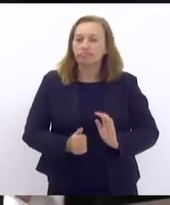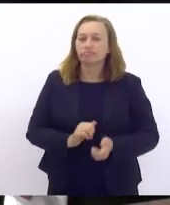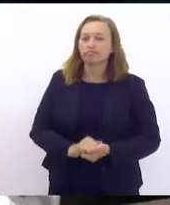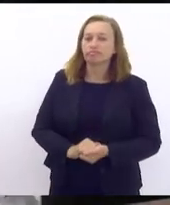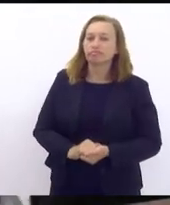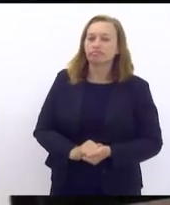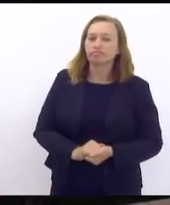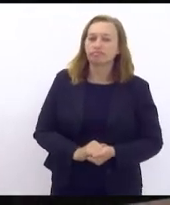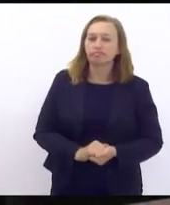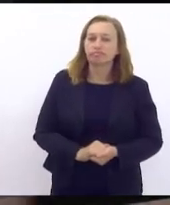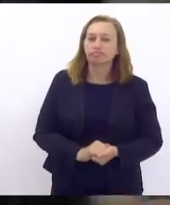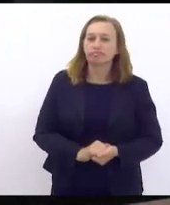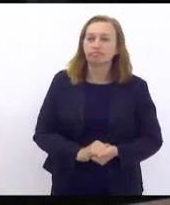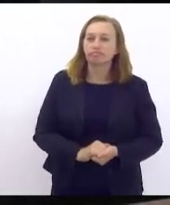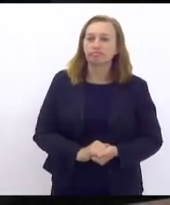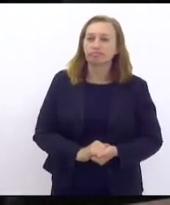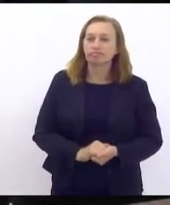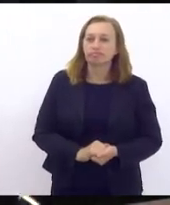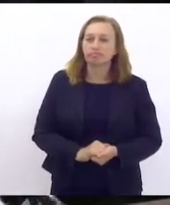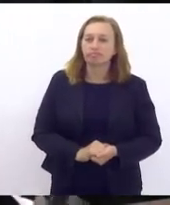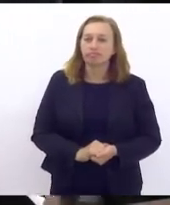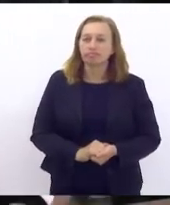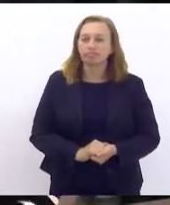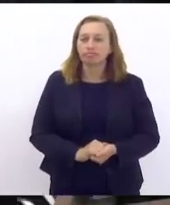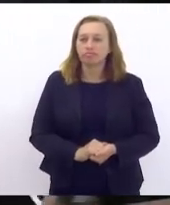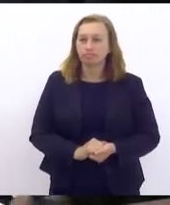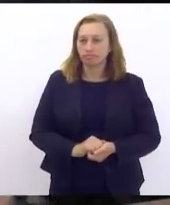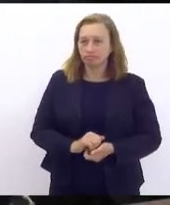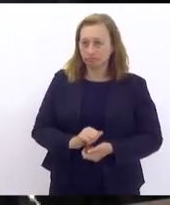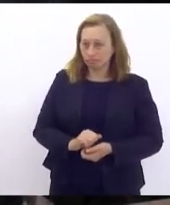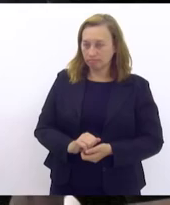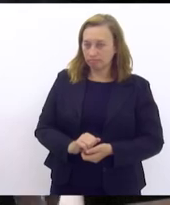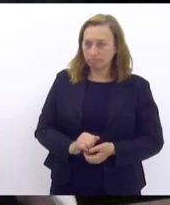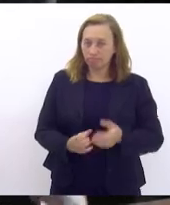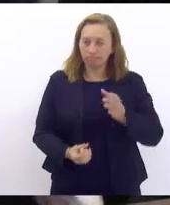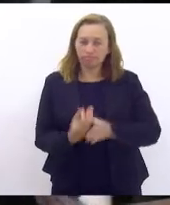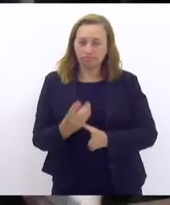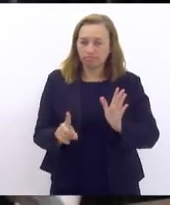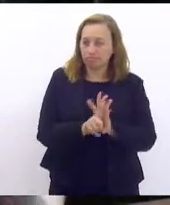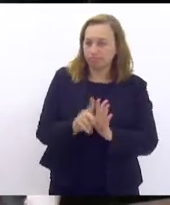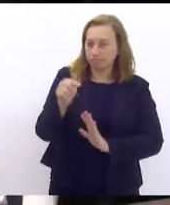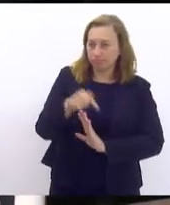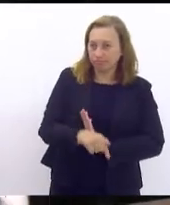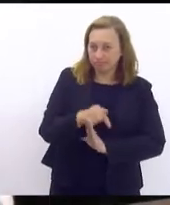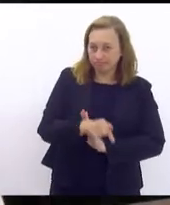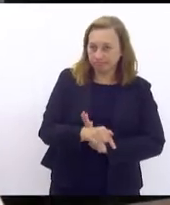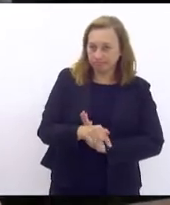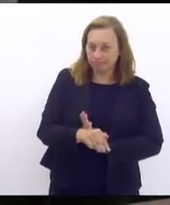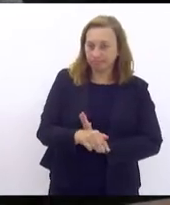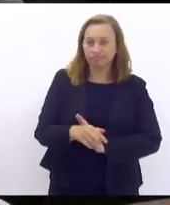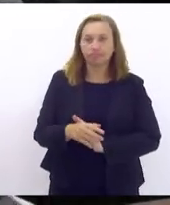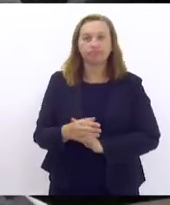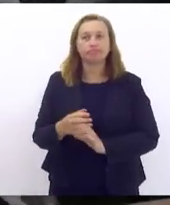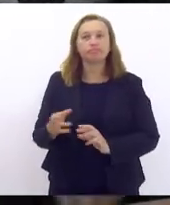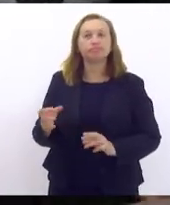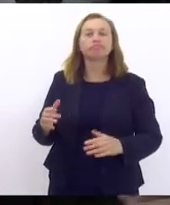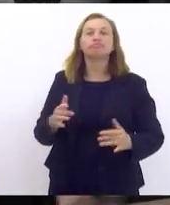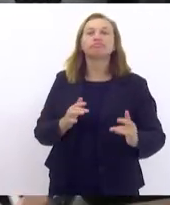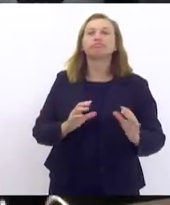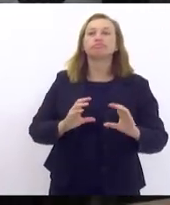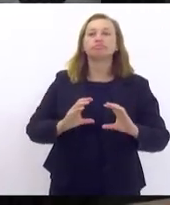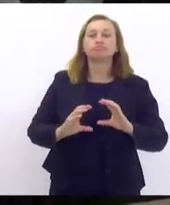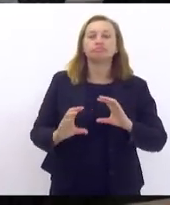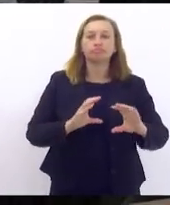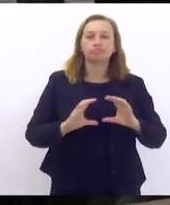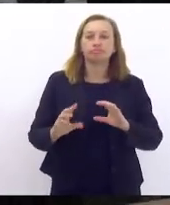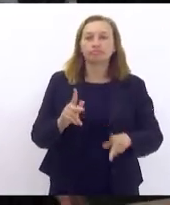é o Legisla Aqui, é uma fonte, uma ferramenta de interação da população do Rio de